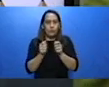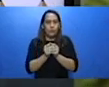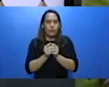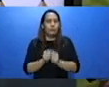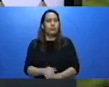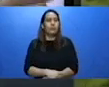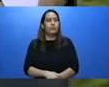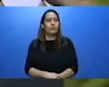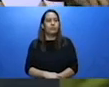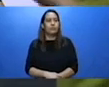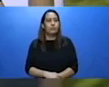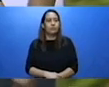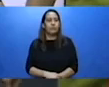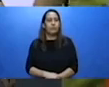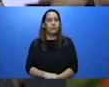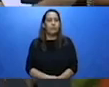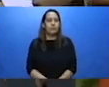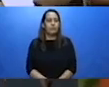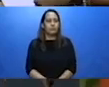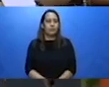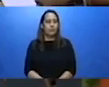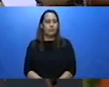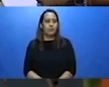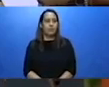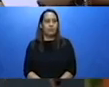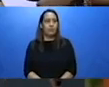Essa daqui é a letra cursiva.